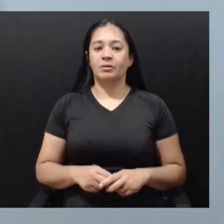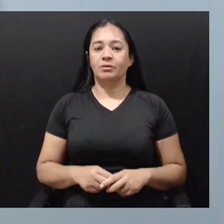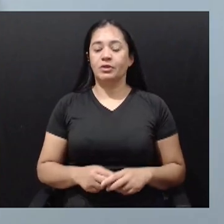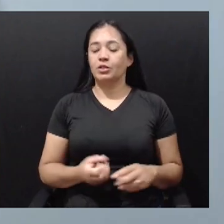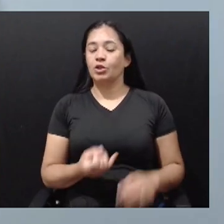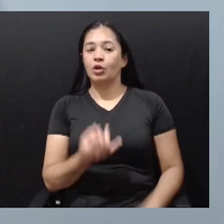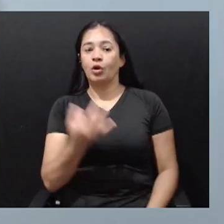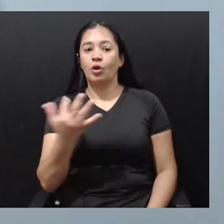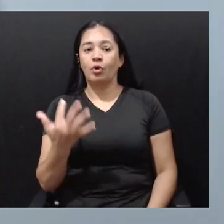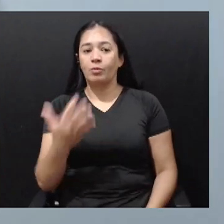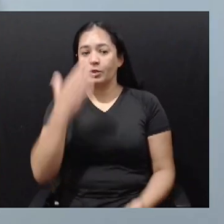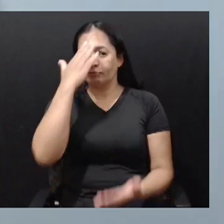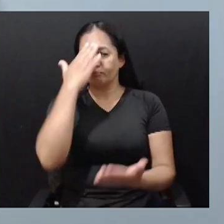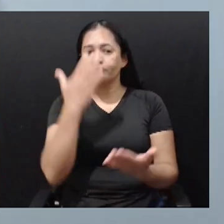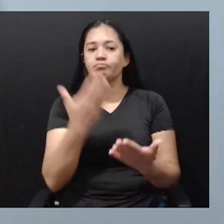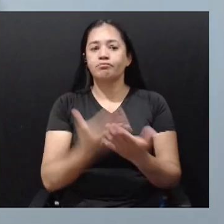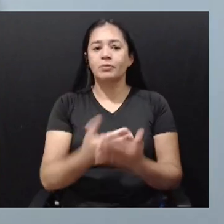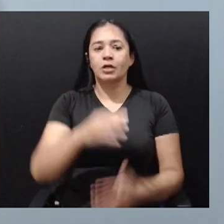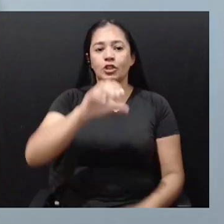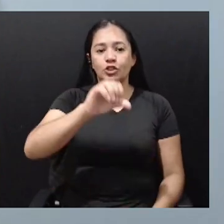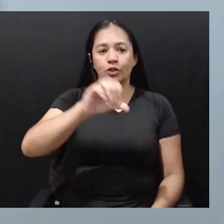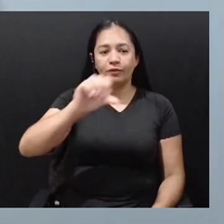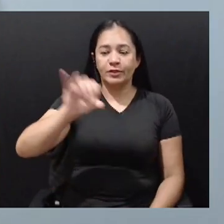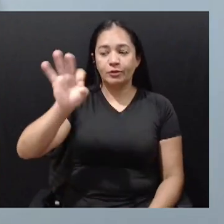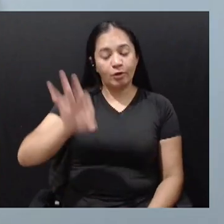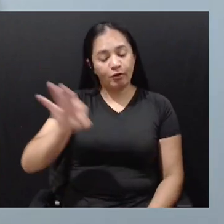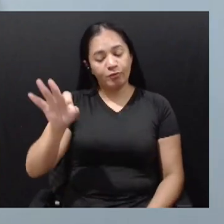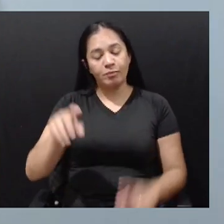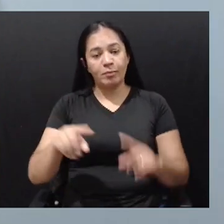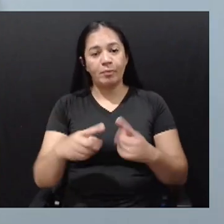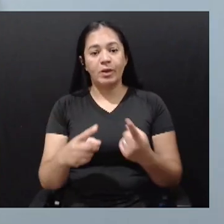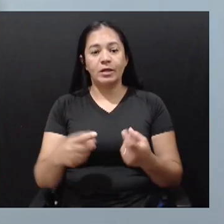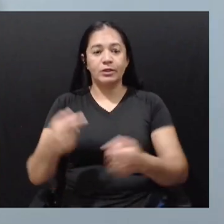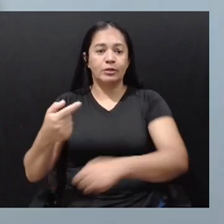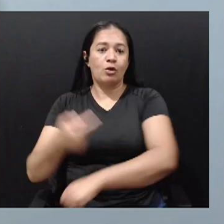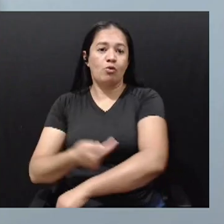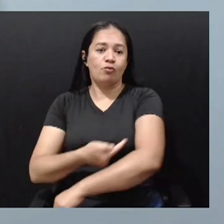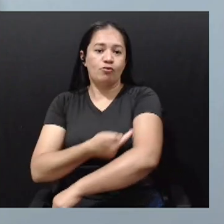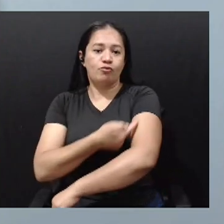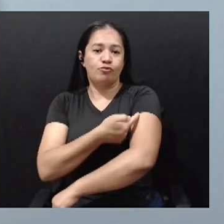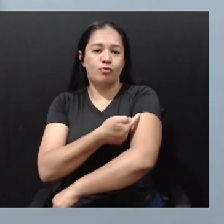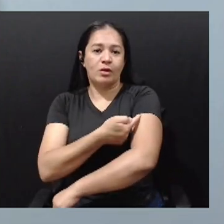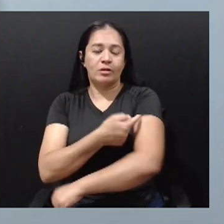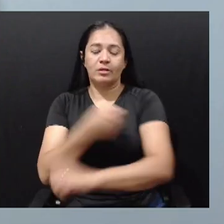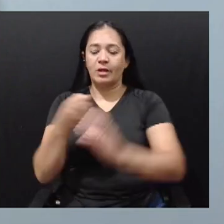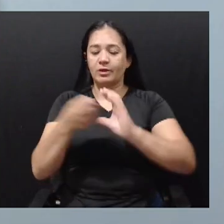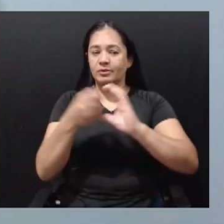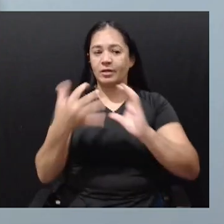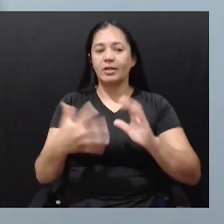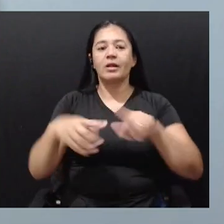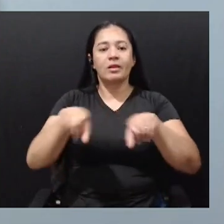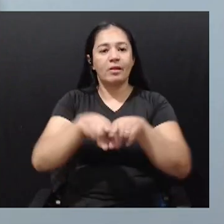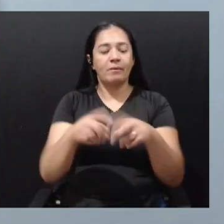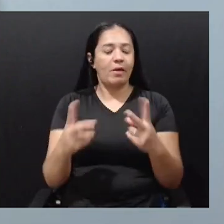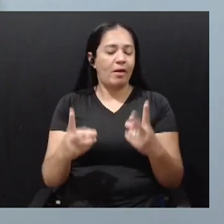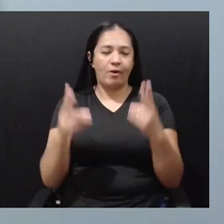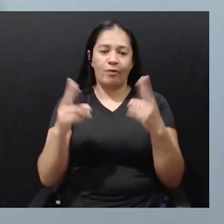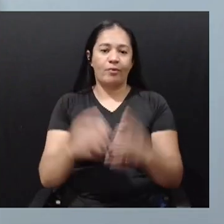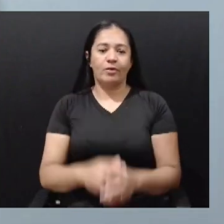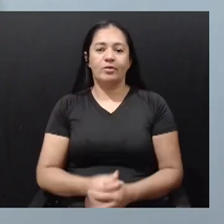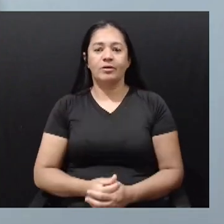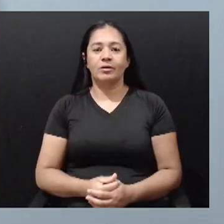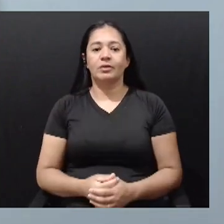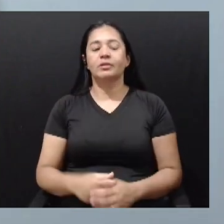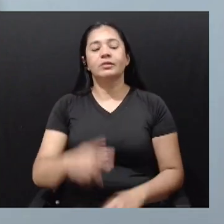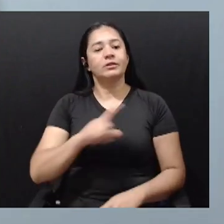confiabilidade de 99%. Um implante subcutâneo, ele também tem as mesmas características, ele também tem um tipo de progesterona, com